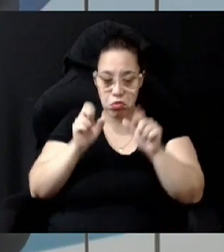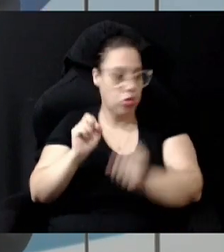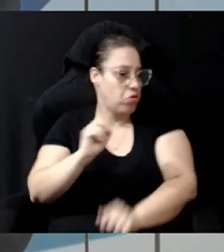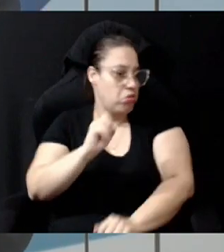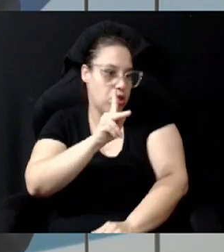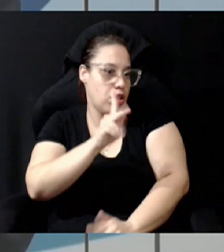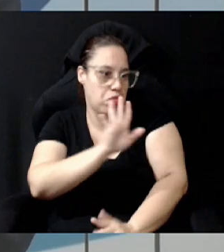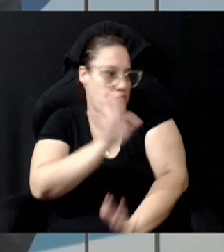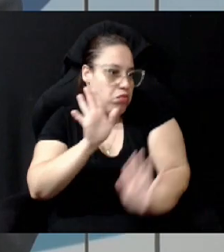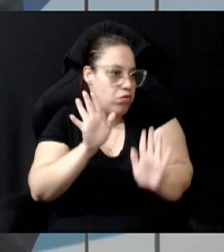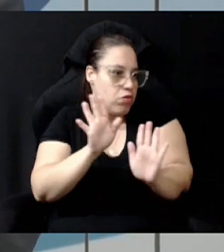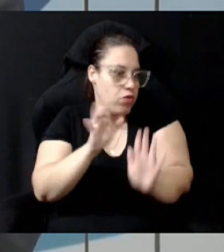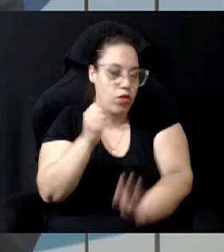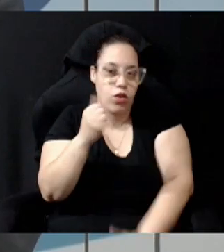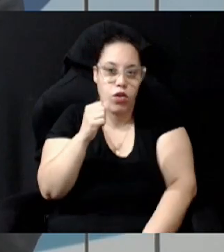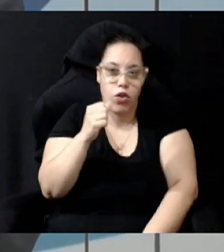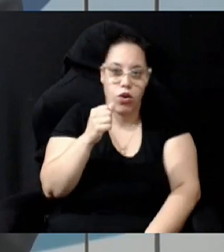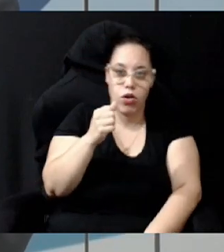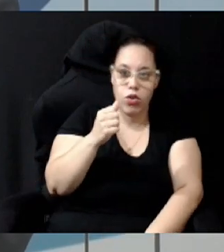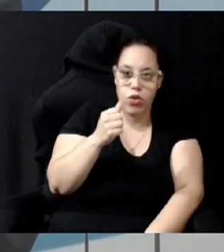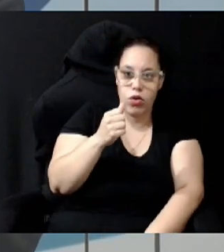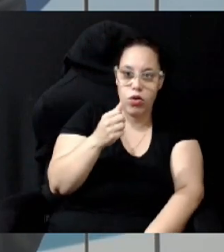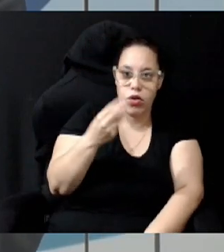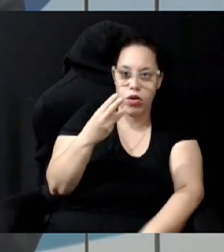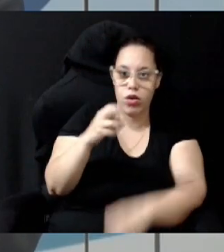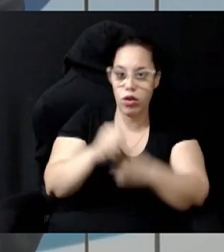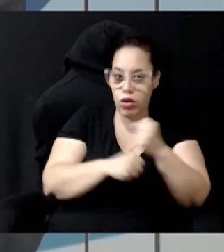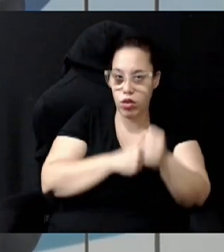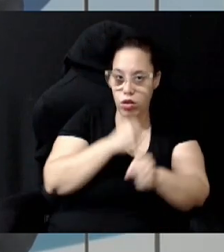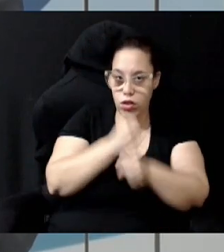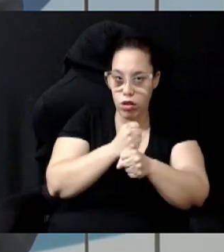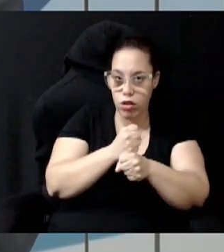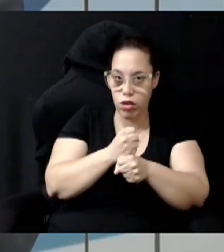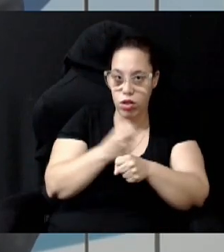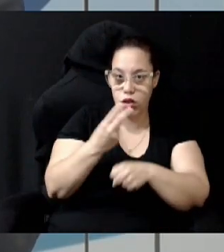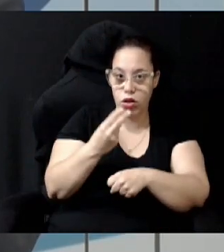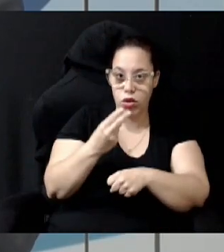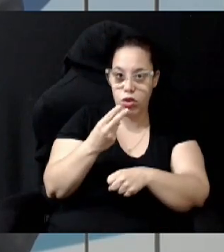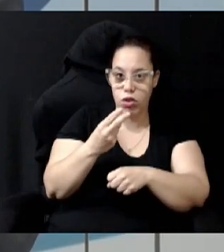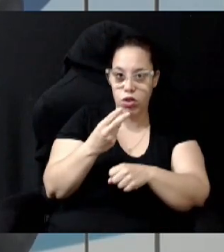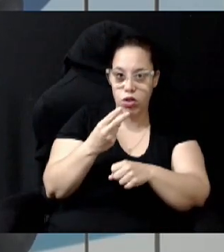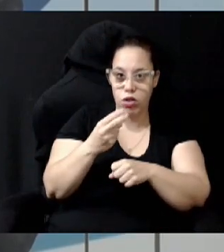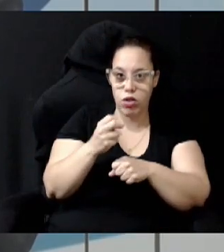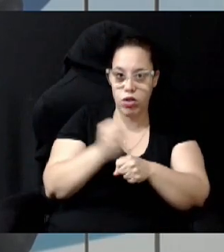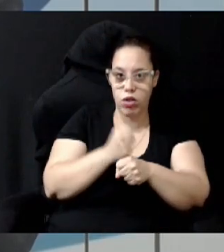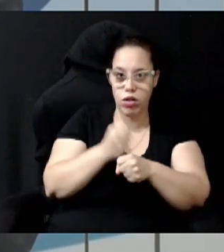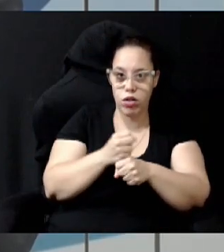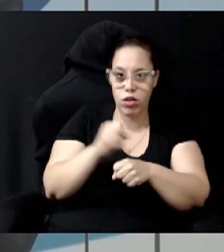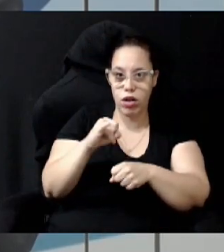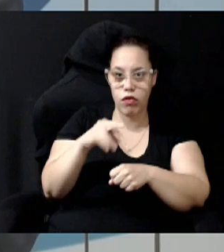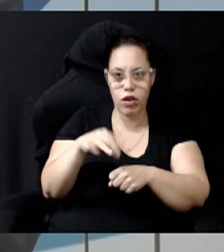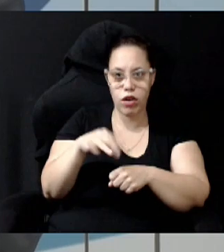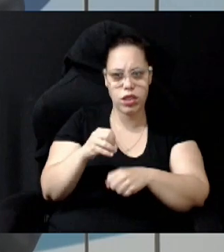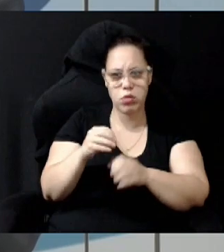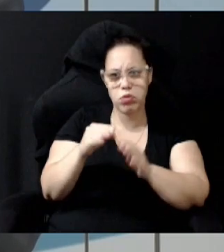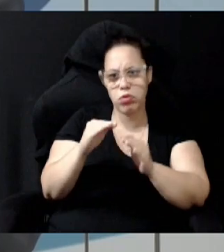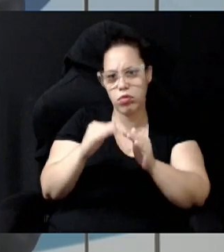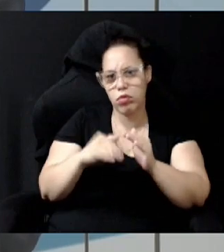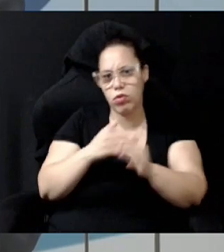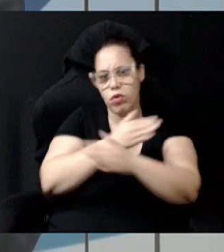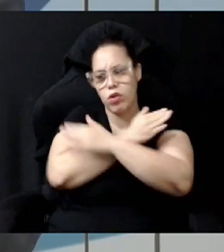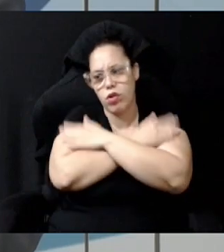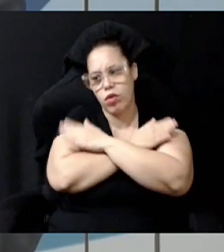11, 12, 13, estava no terceiro ano do seu governo, 2 anos e meio de governo, inflação baixa, desemprego